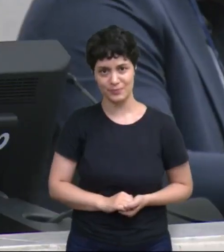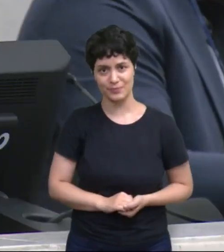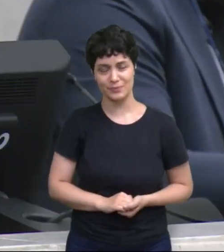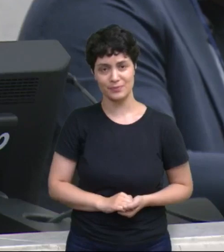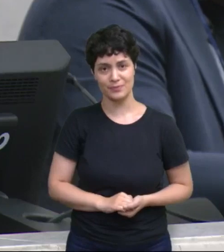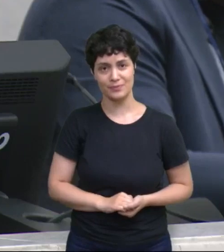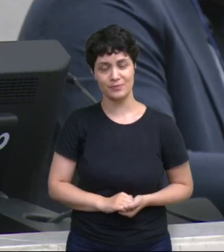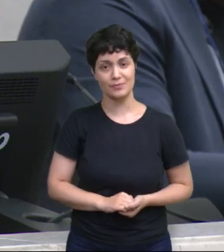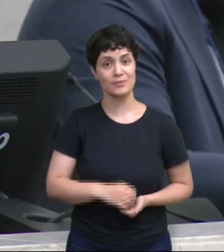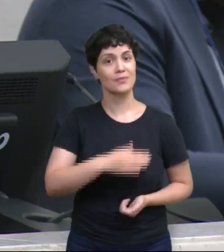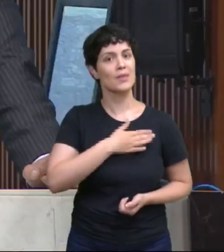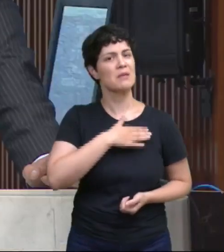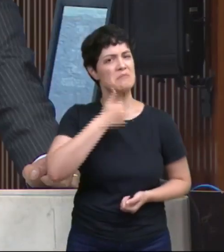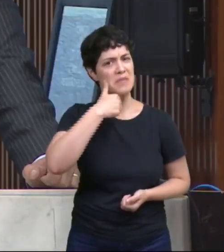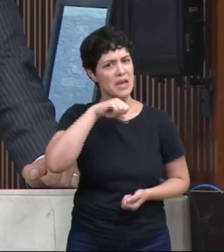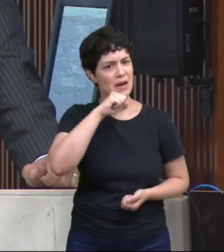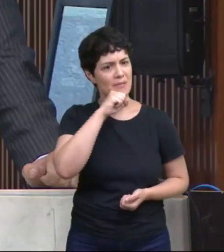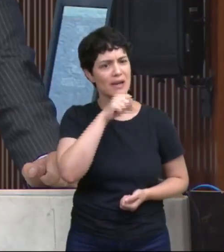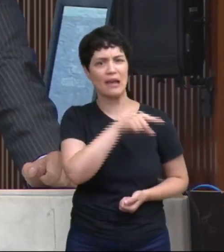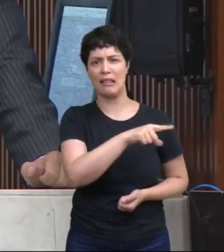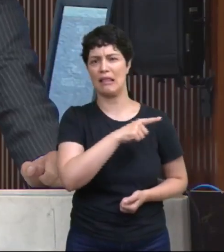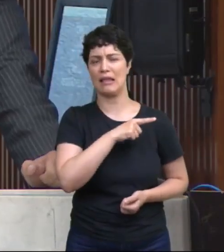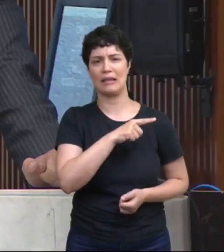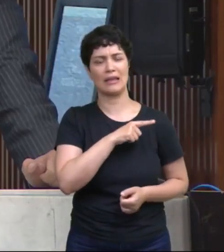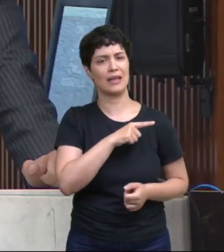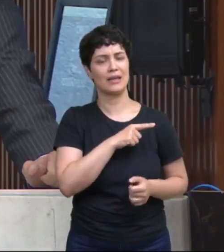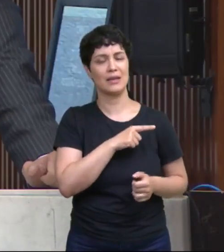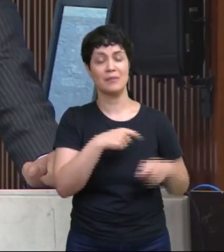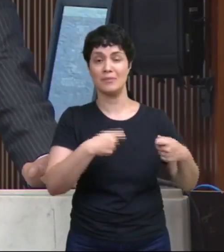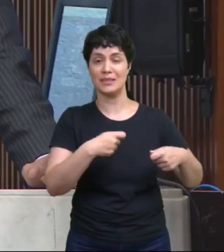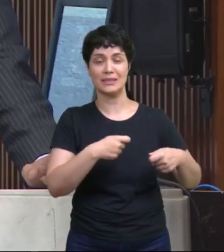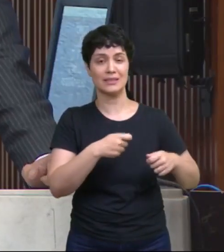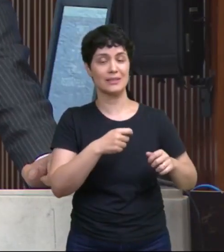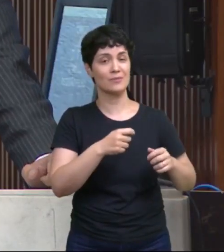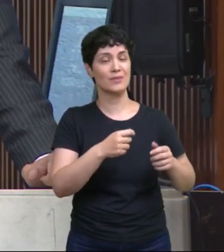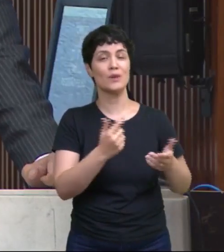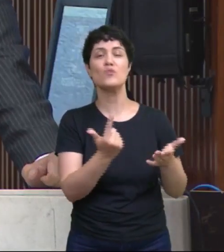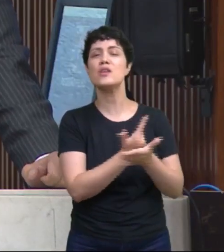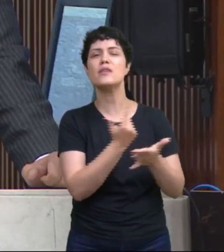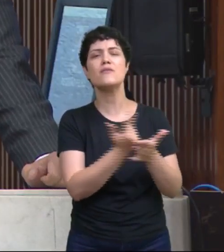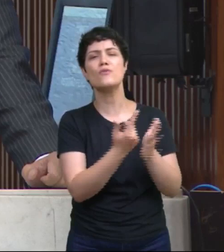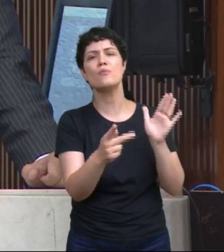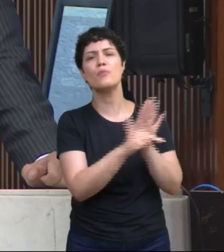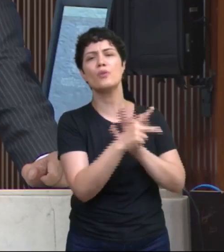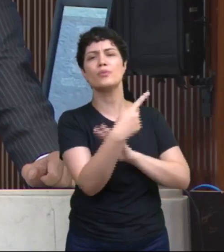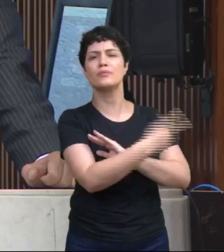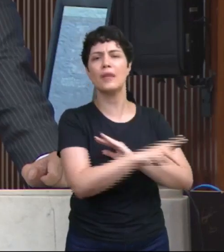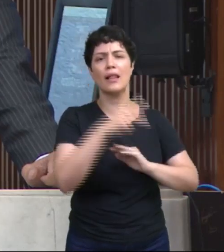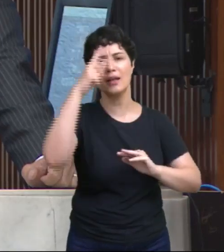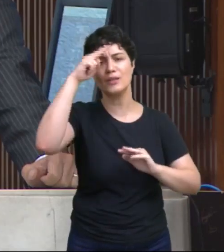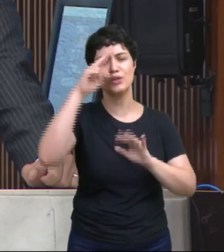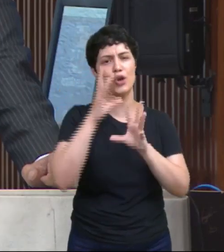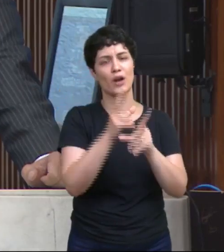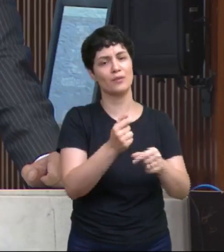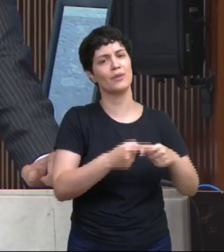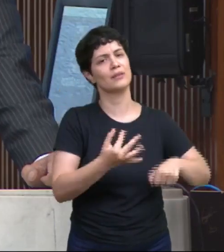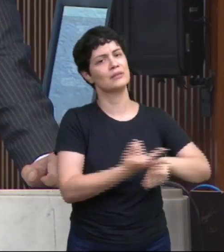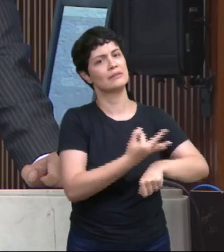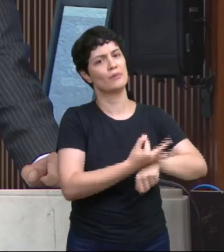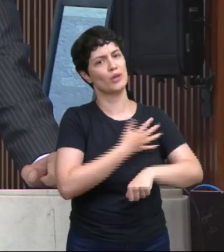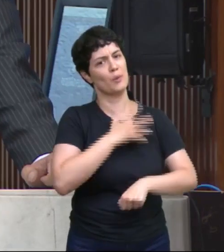E a minha mãe merece um capítulo na história inteiro à parte ou um livro, porque ela aguenta o meu pai.